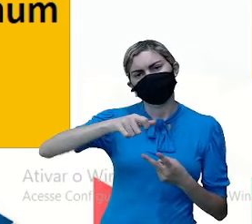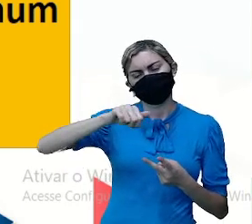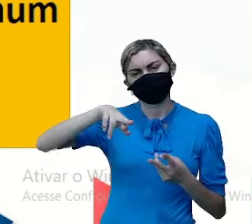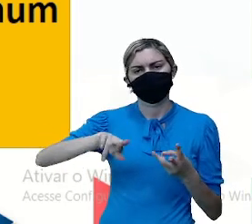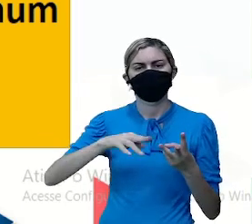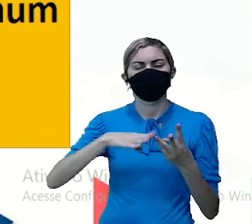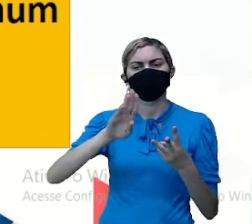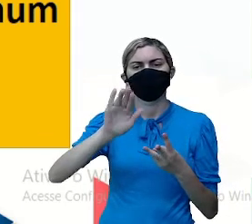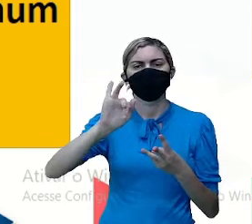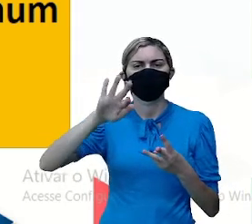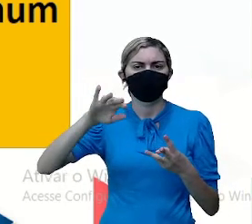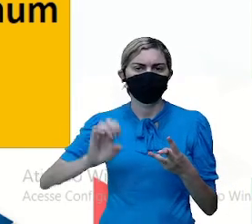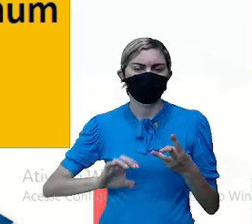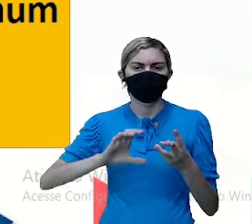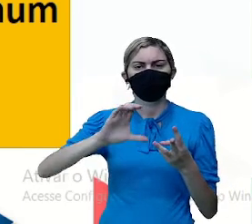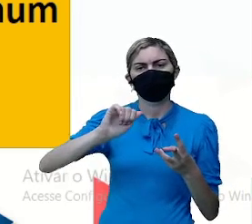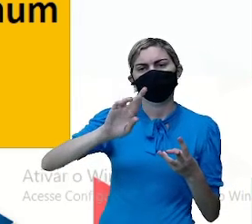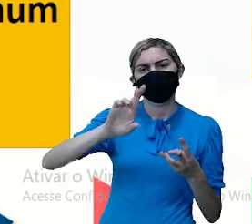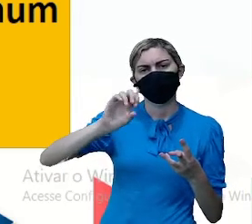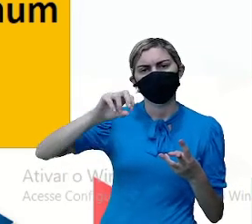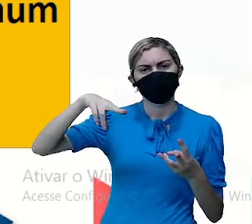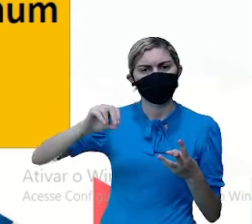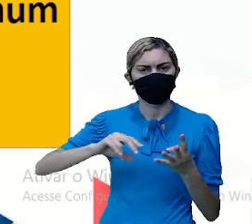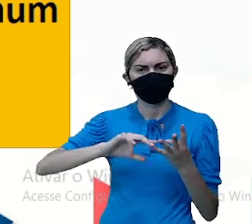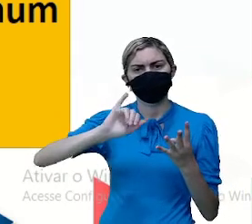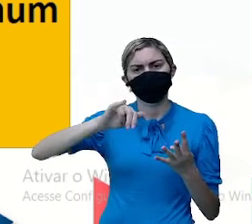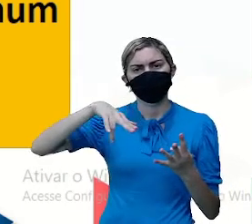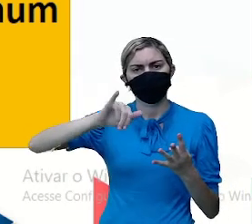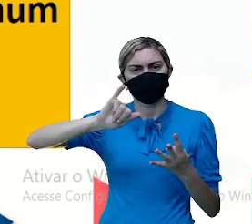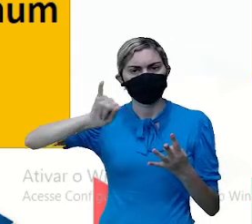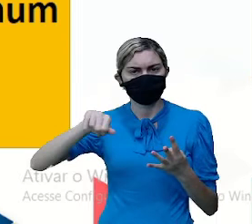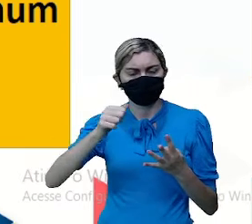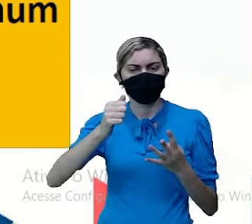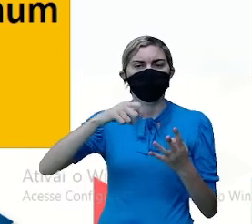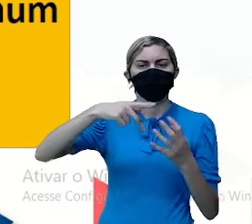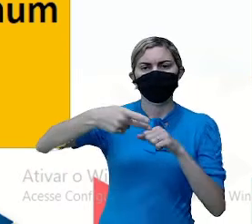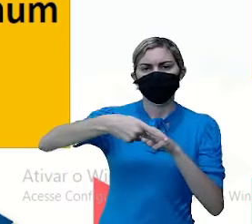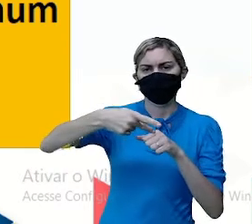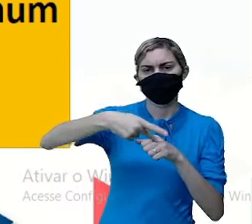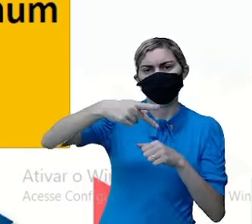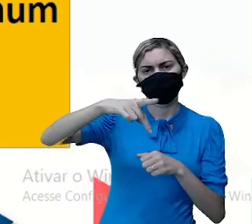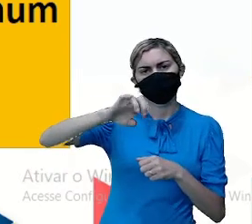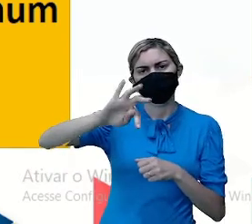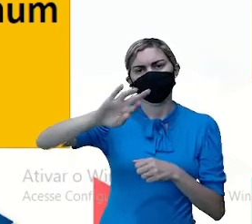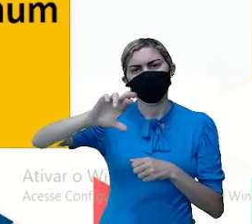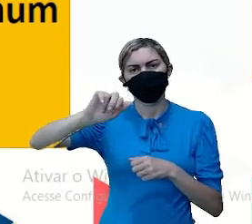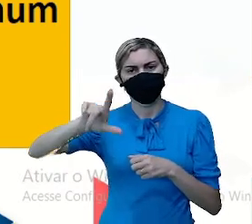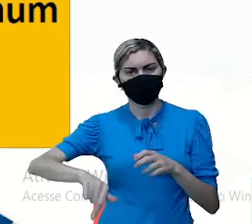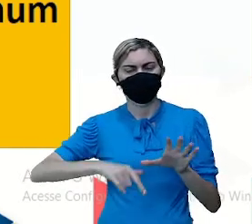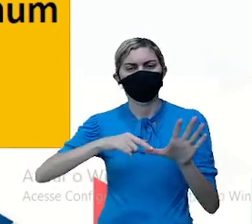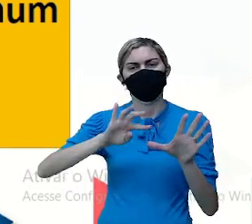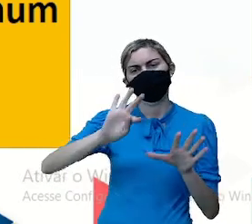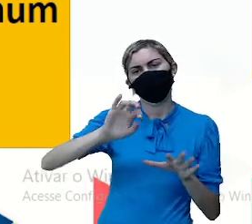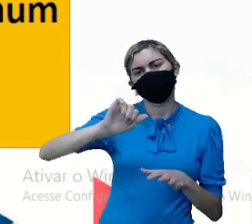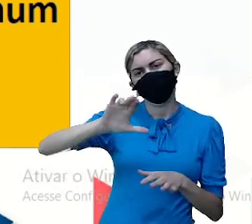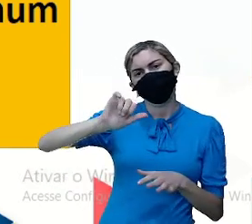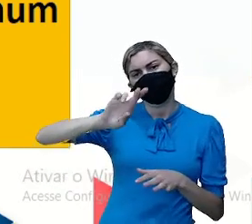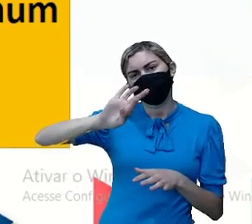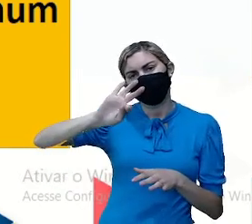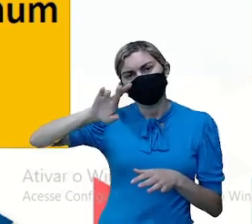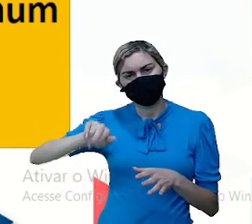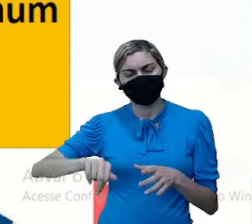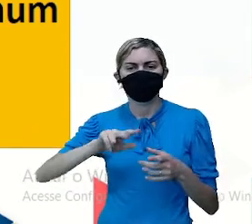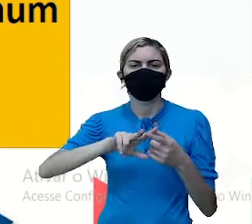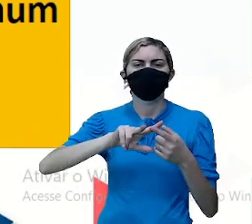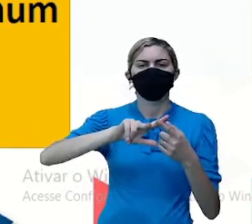Buíque, Cabrobó, Inajá, Petrolândia, Jatobá, Tacaratu, Floresta